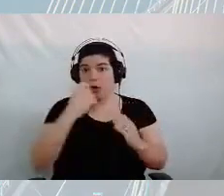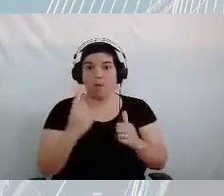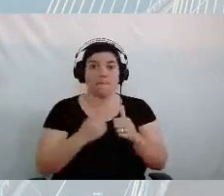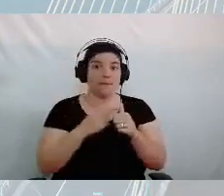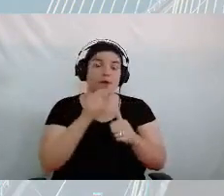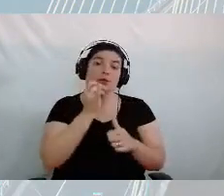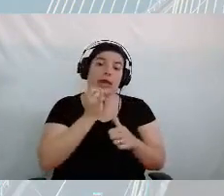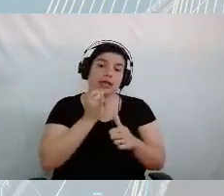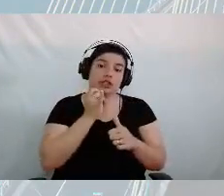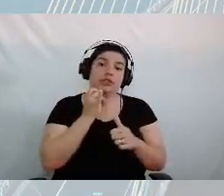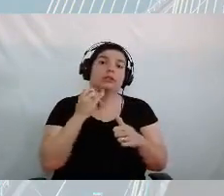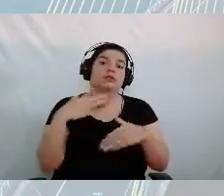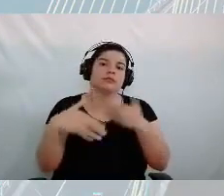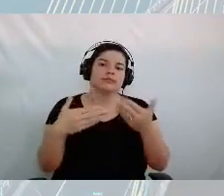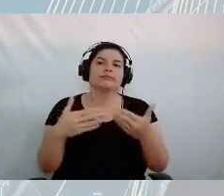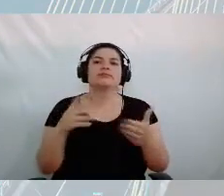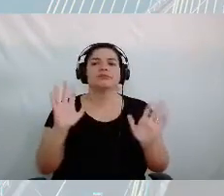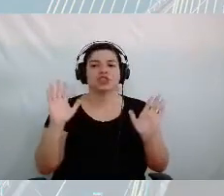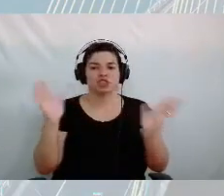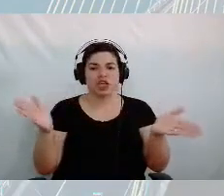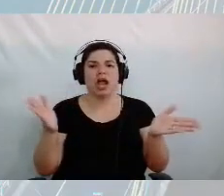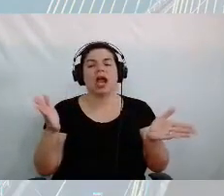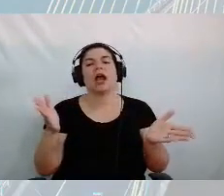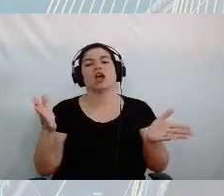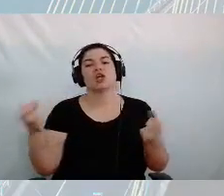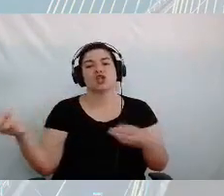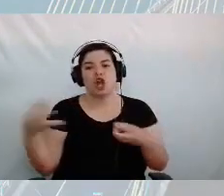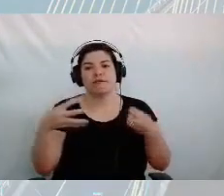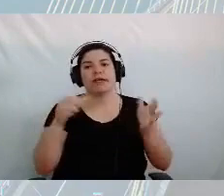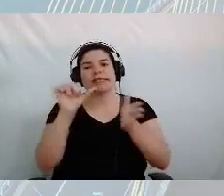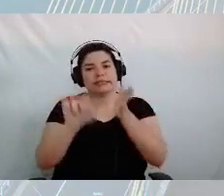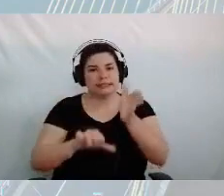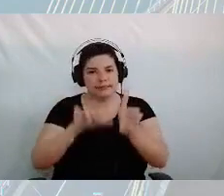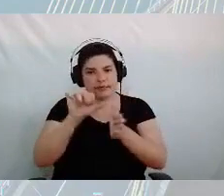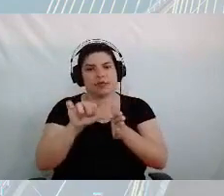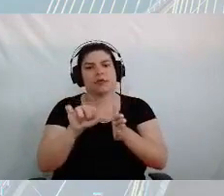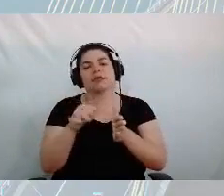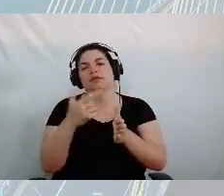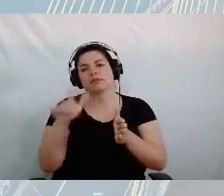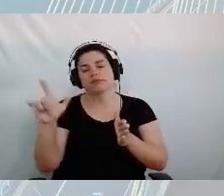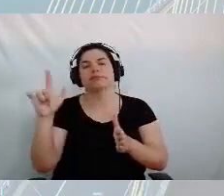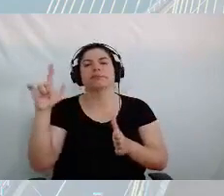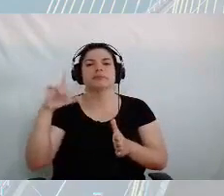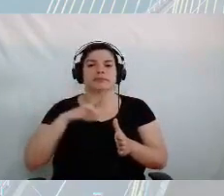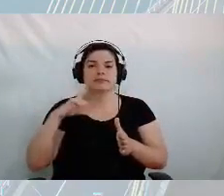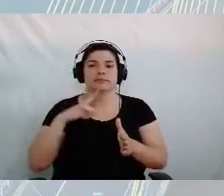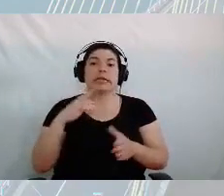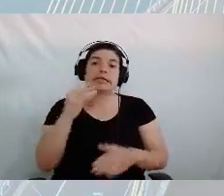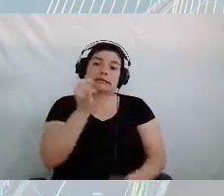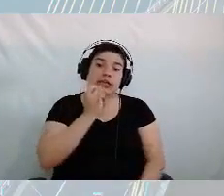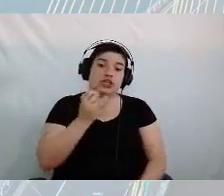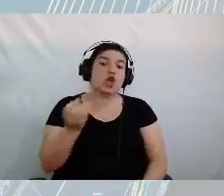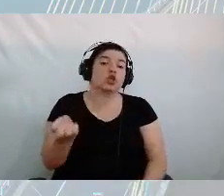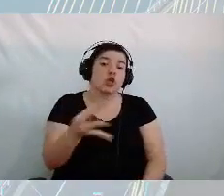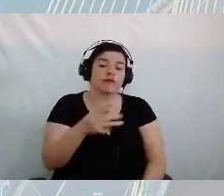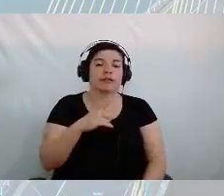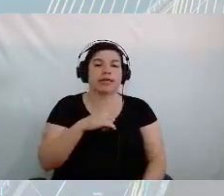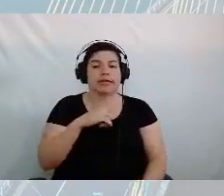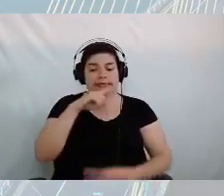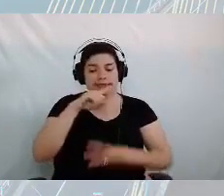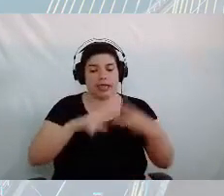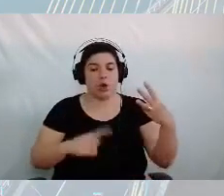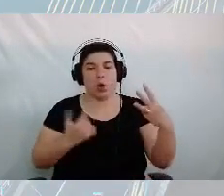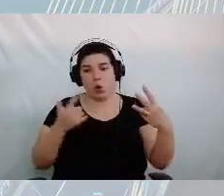assim já se foram novas sprints, novas retrospectivas e novos testes. 3 outros perfis foram